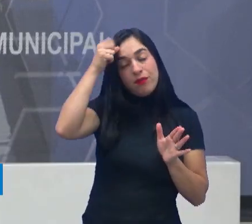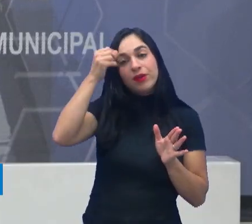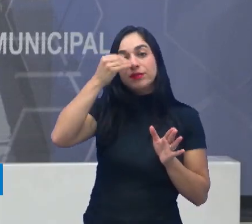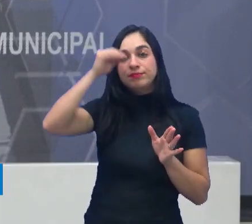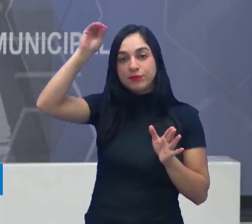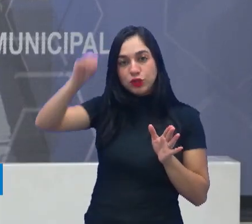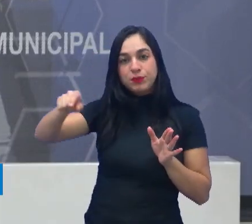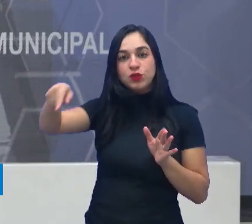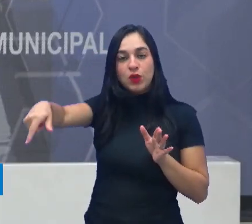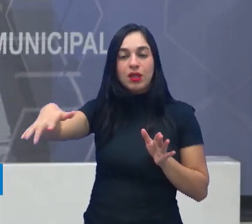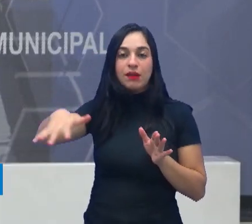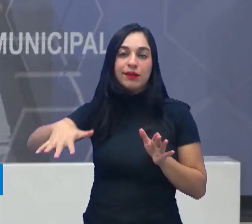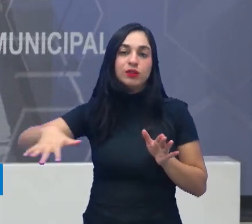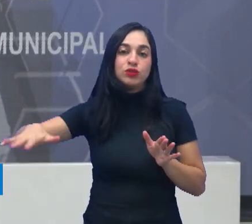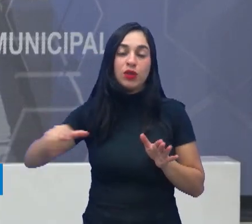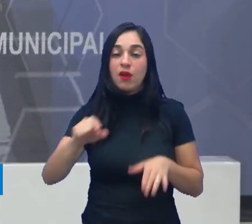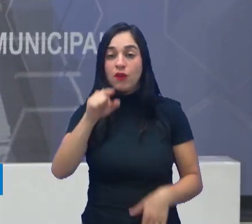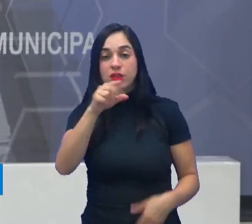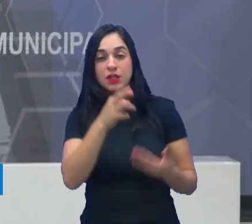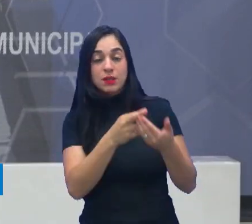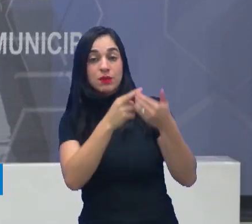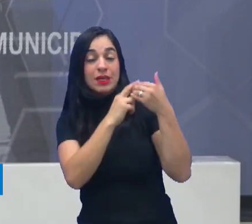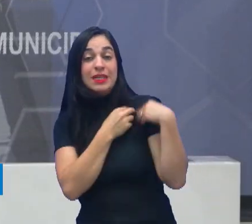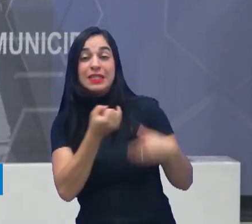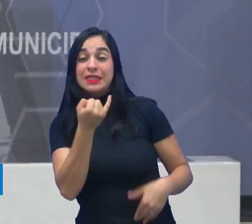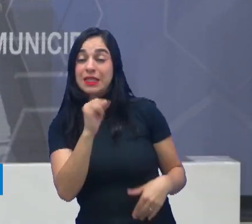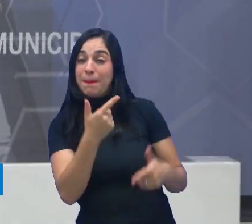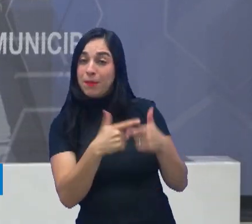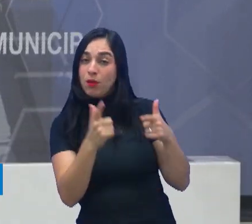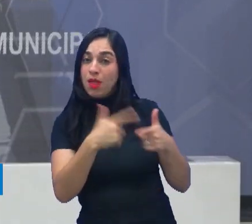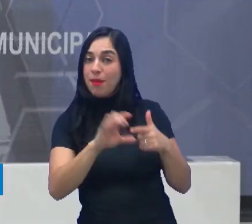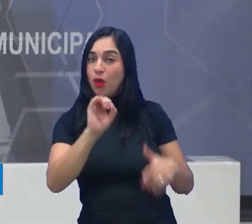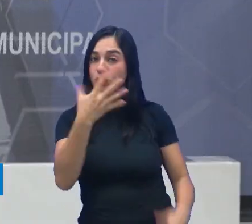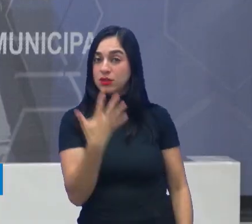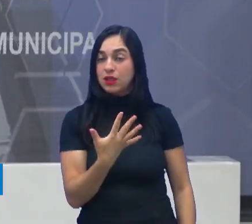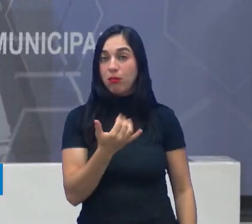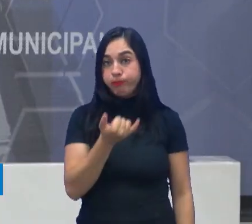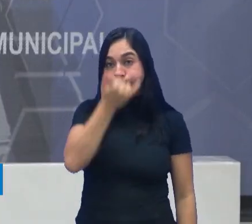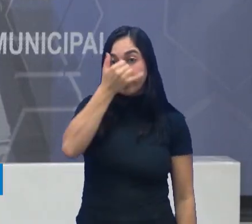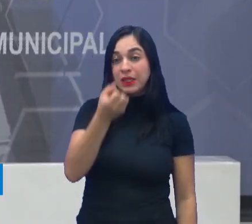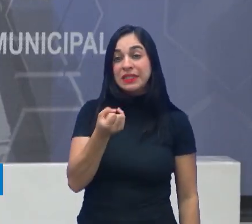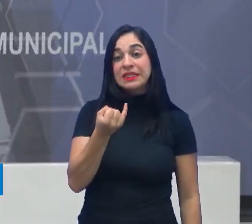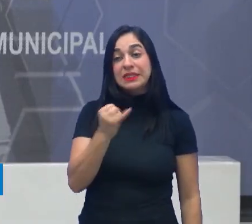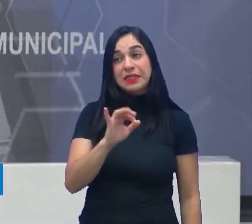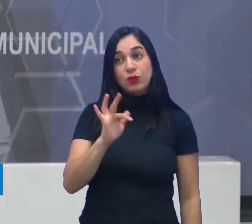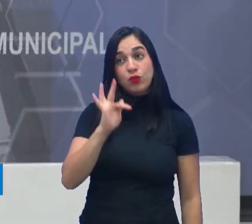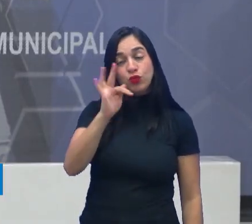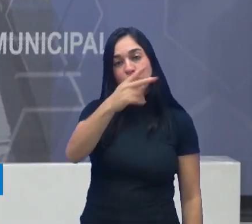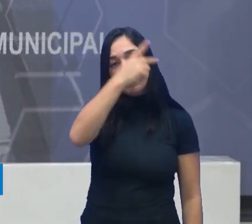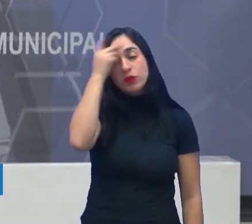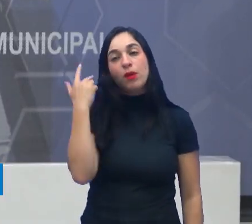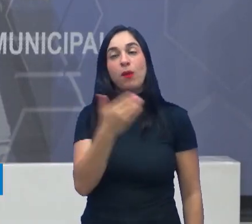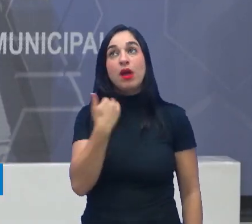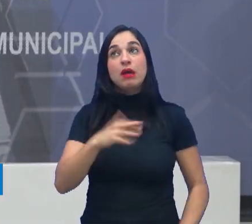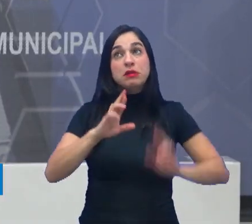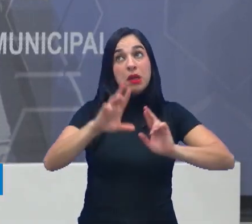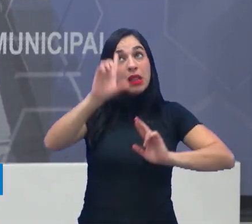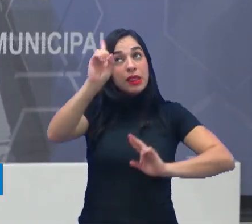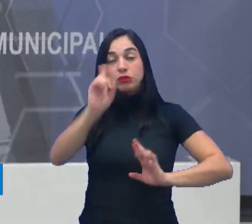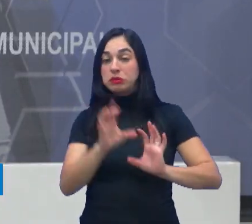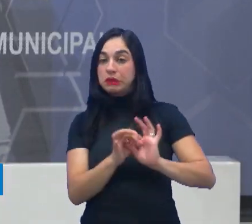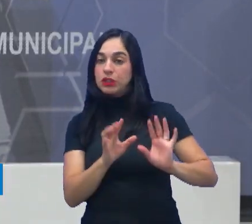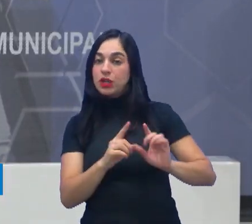Essa responsabilidade, se alguém se acidentar e vir, Deus me livre e guarde, a falecer né, morrer naquela curva perigosa,